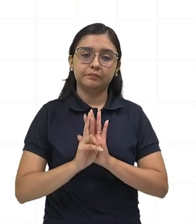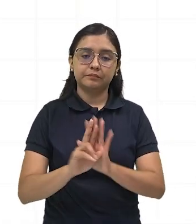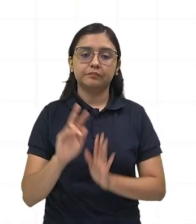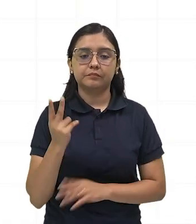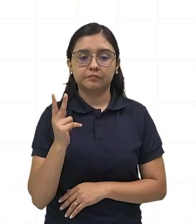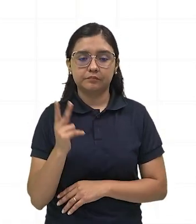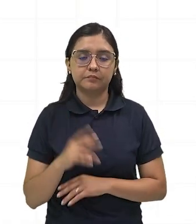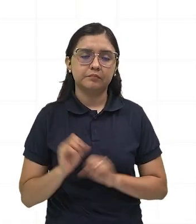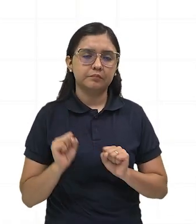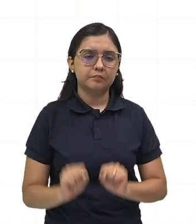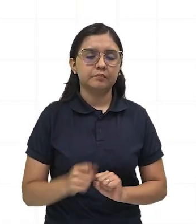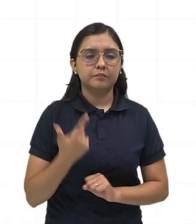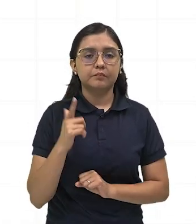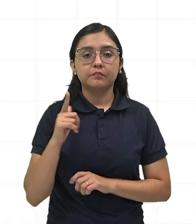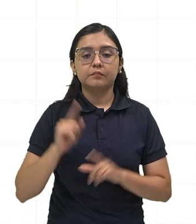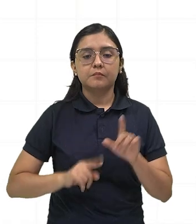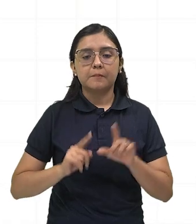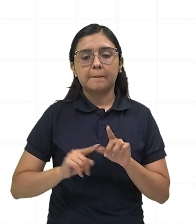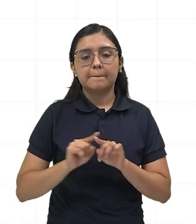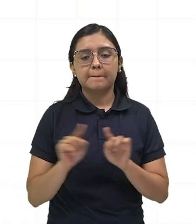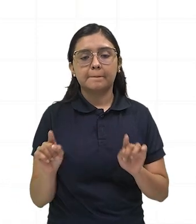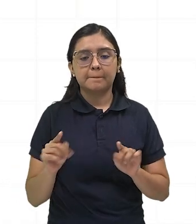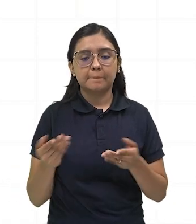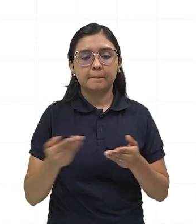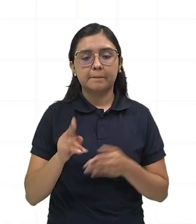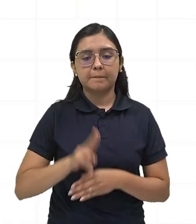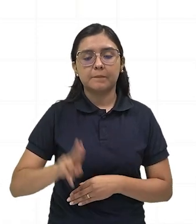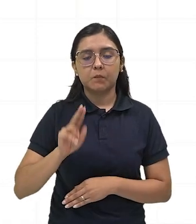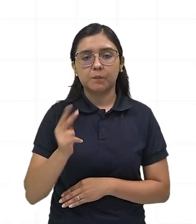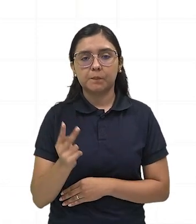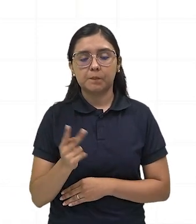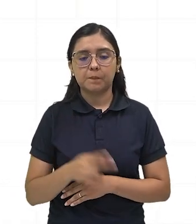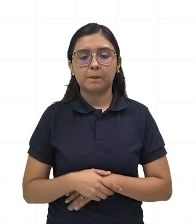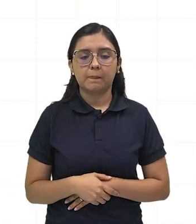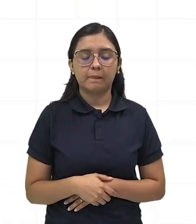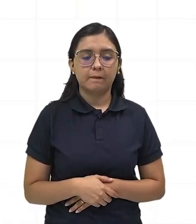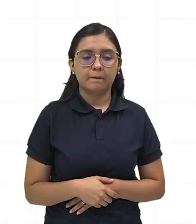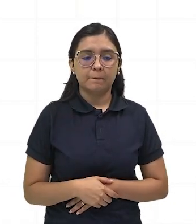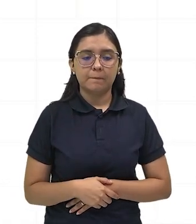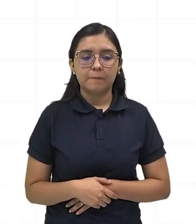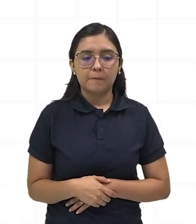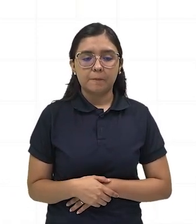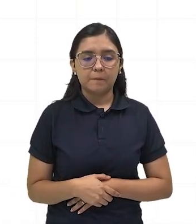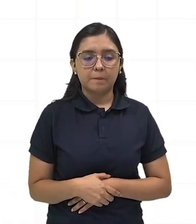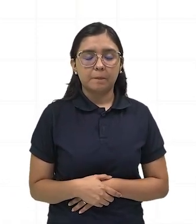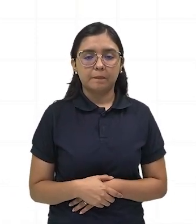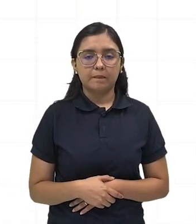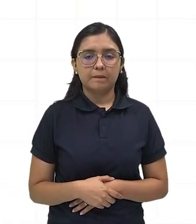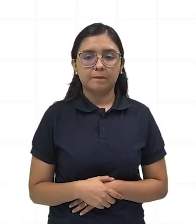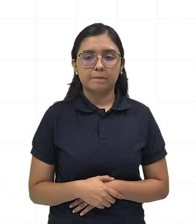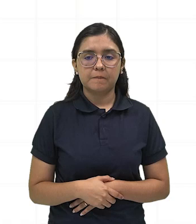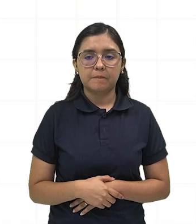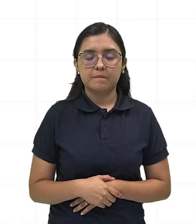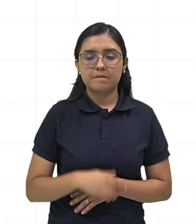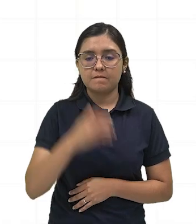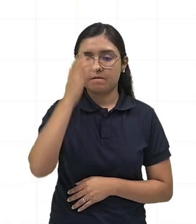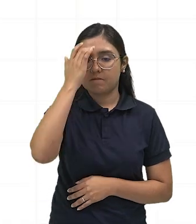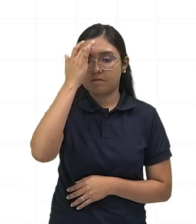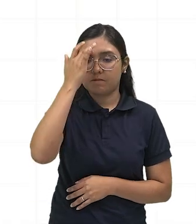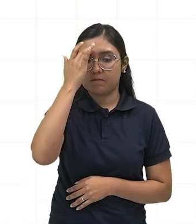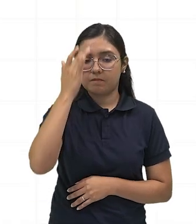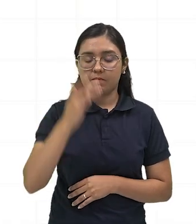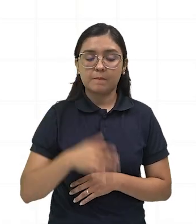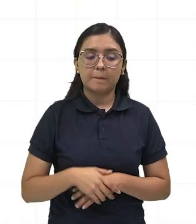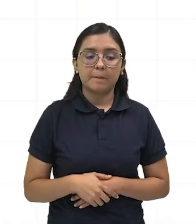ser por X, por Y, né? Mas aqui eu coloquei já essas letrinhas para ficar mais fácil ainda